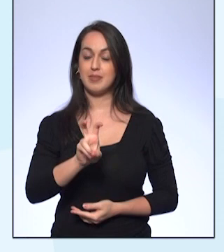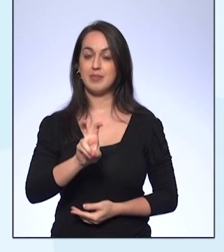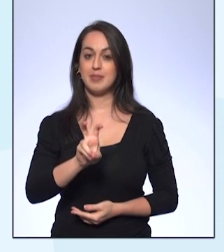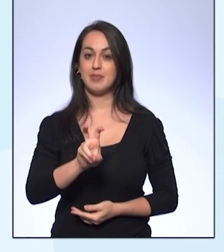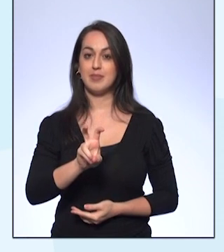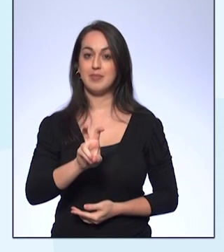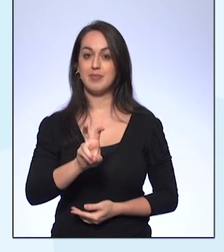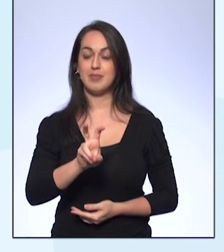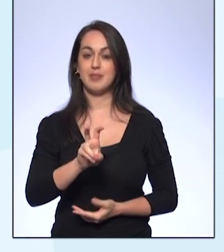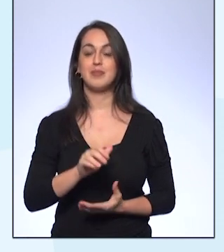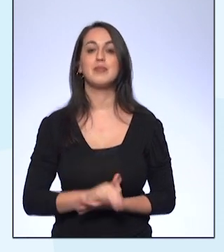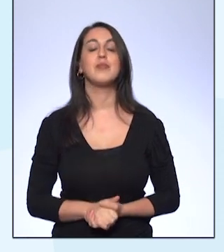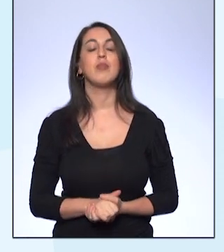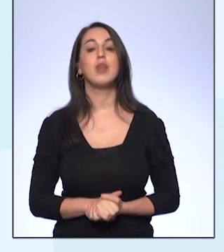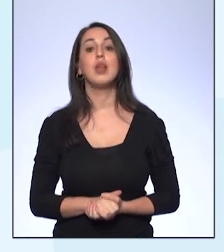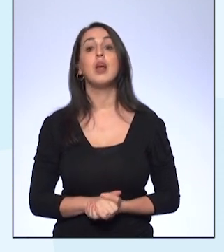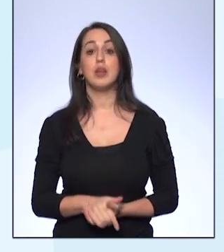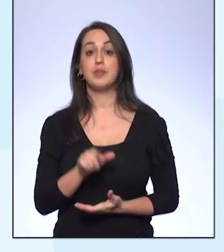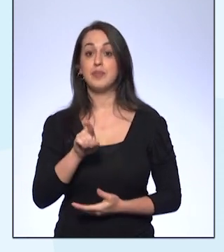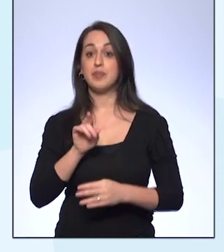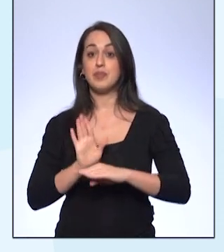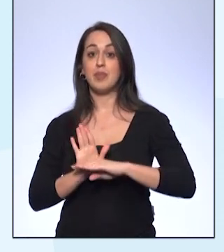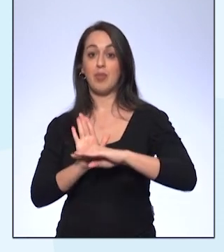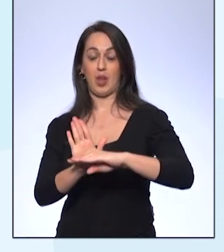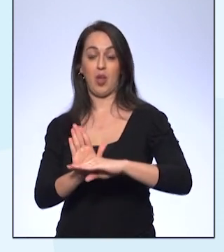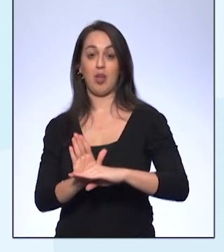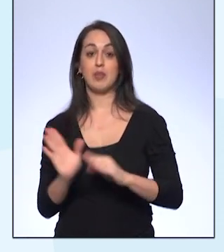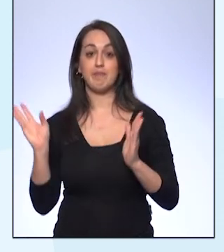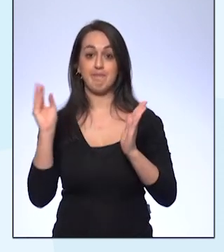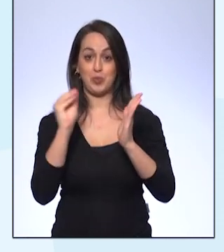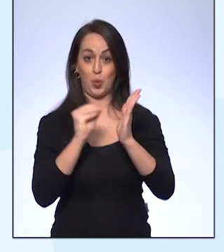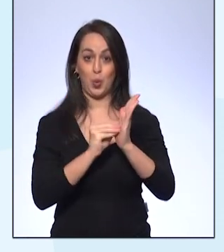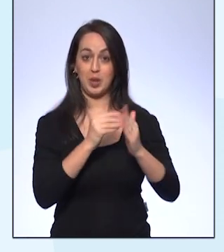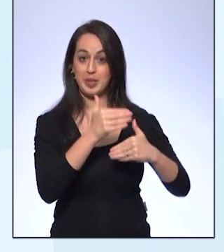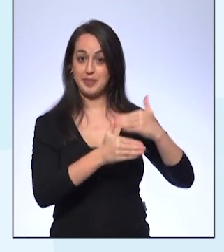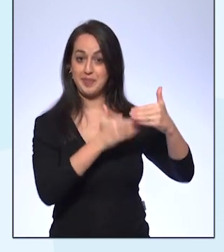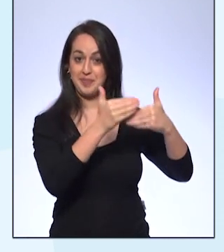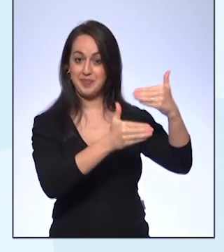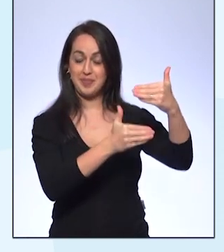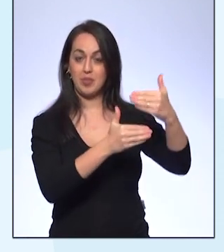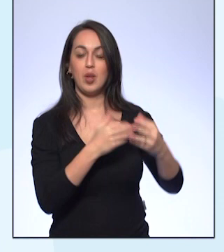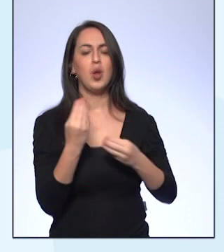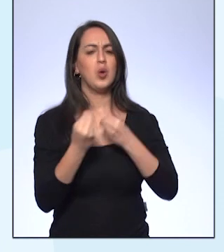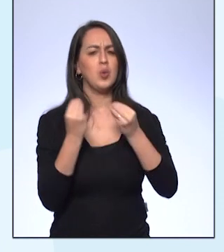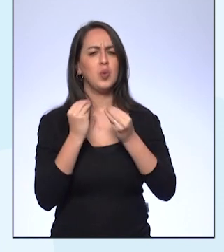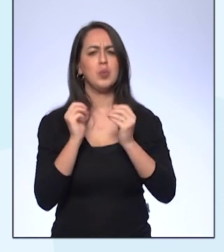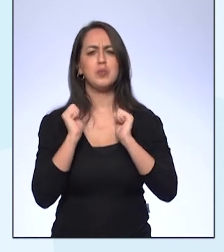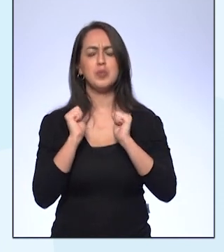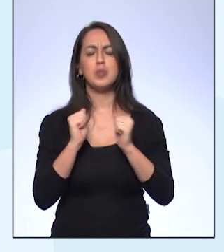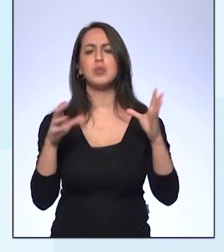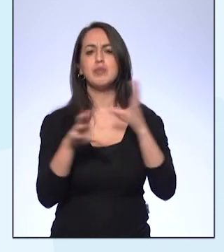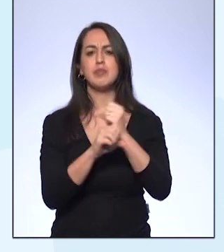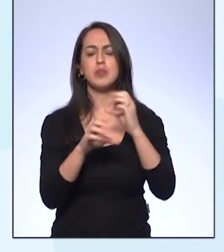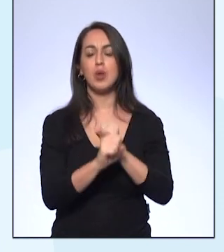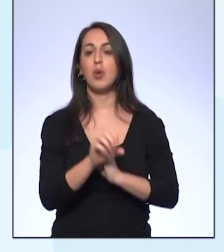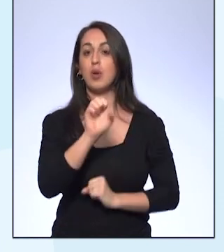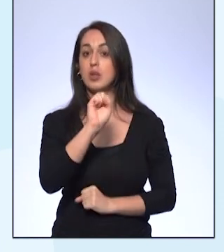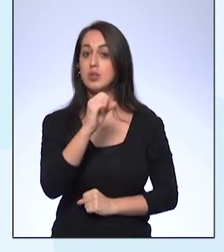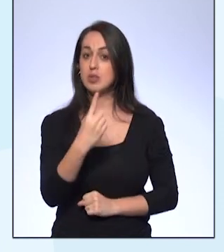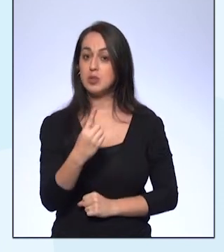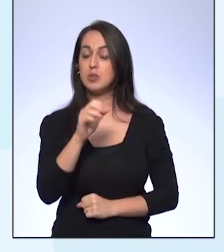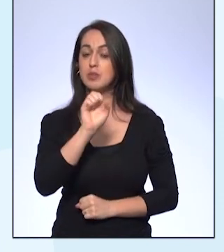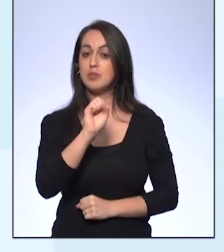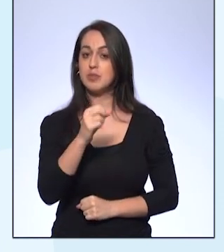5. Para te ajudar, eu coloquei aqui nesse slide como você faz para calcular o S1,